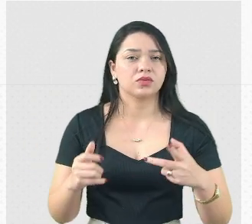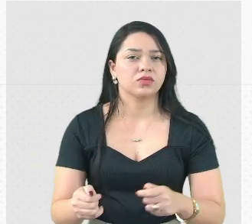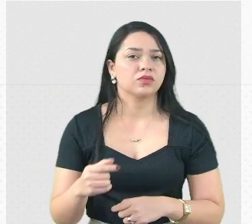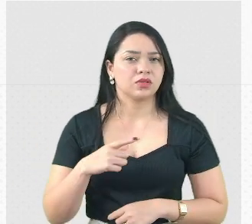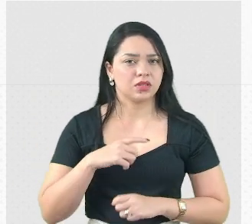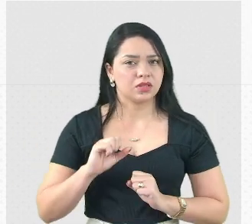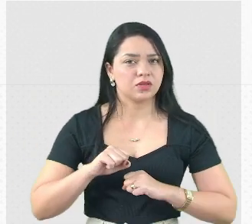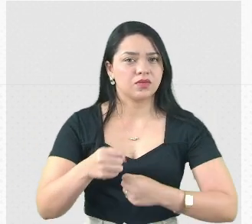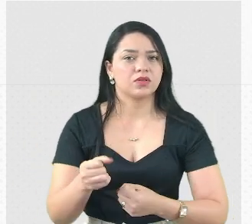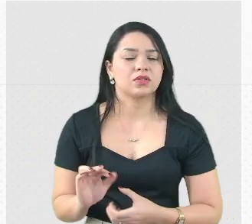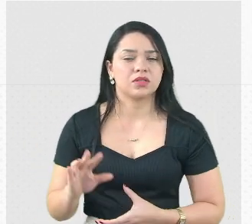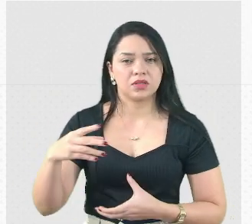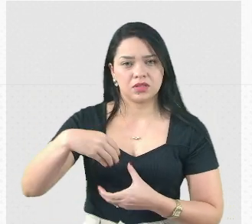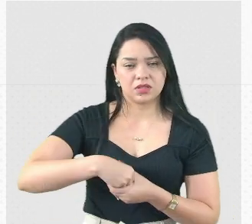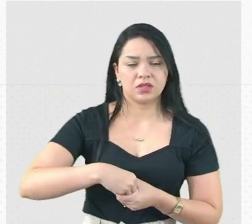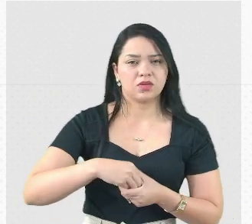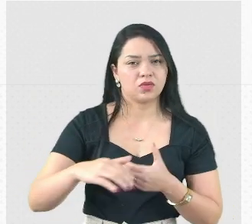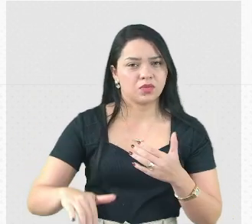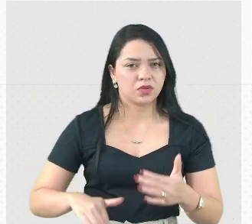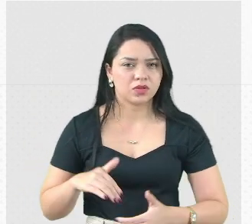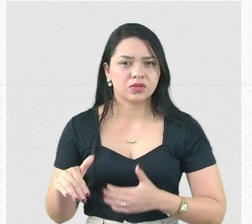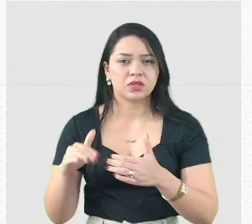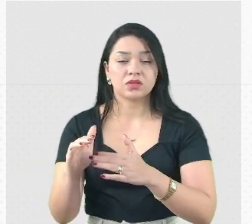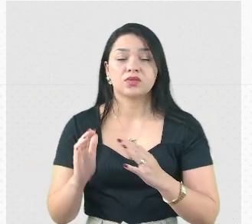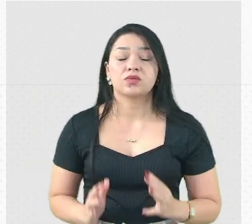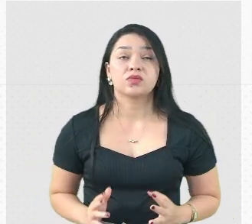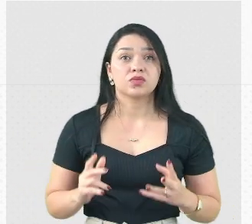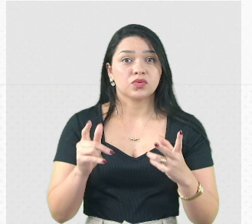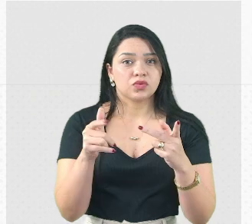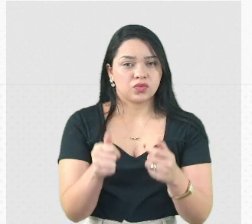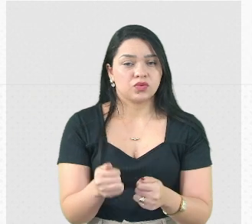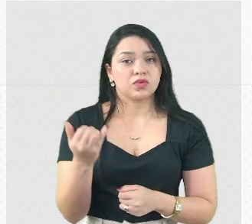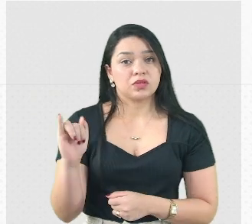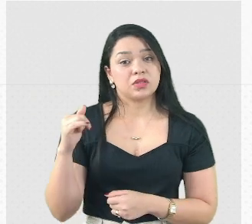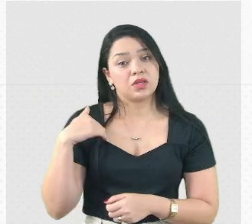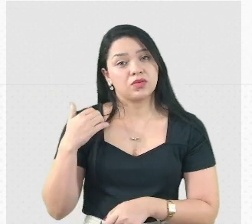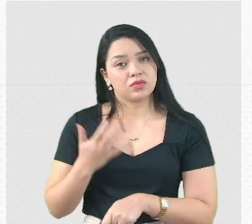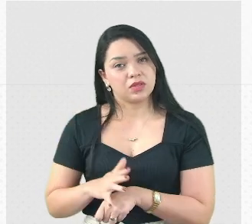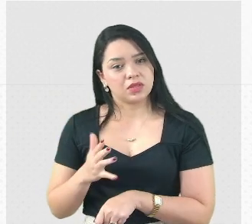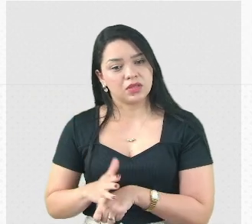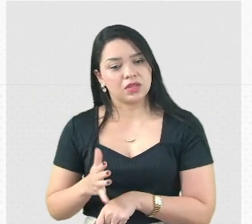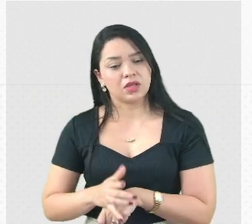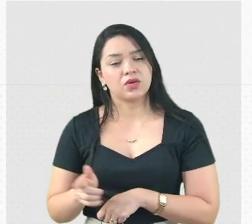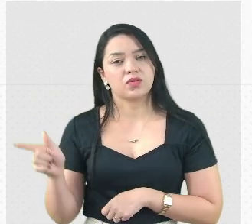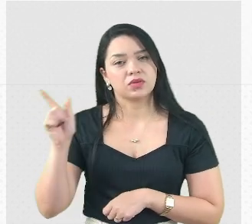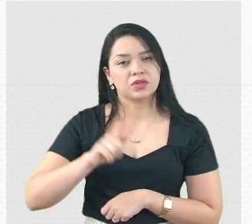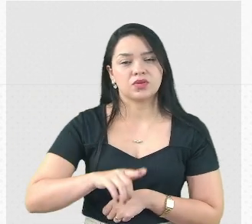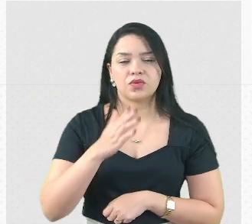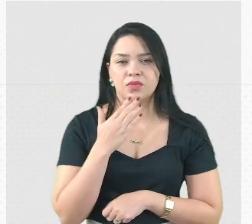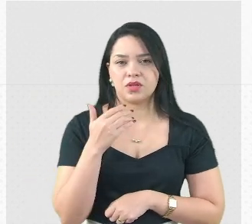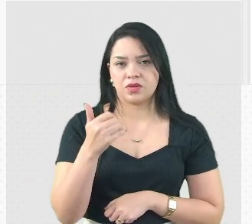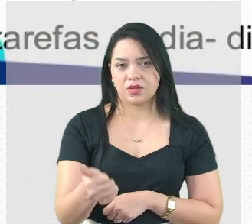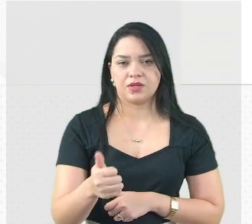são exigidas dentro desse processo. Tudo aquilo ali, se eu treinar, eu consigo melhorar.